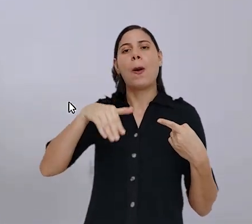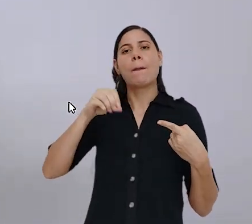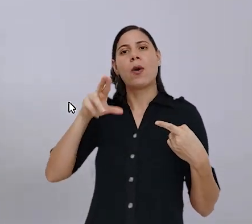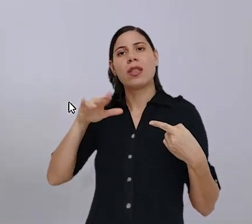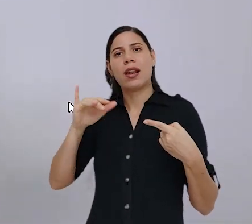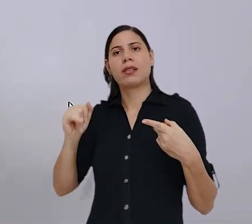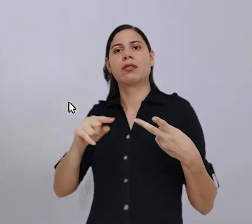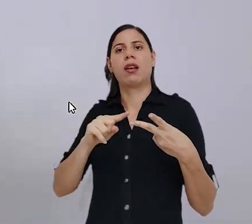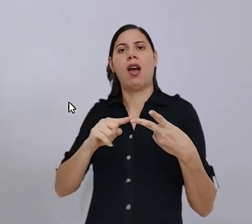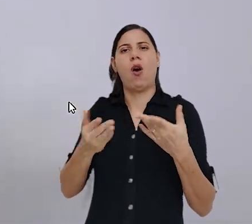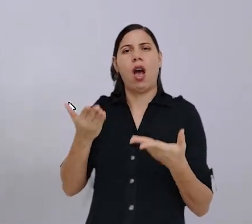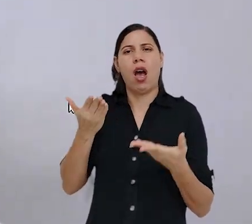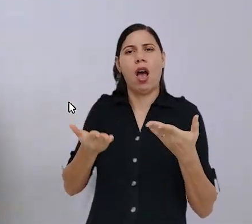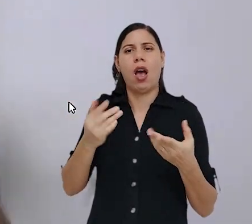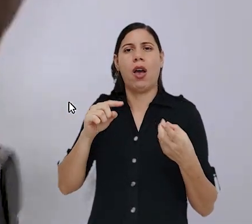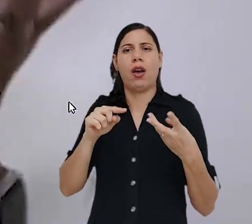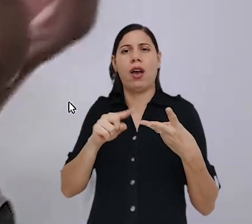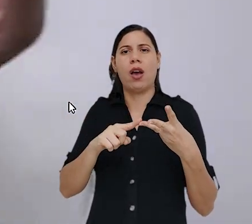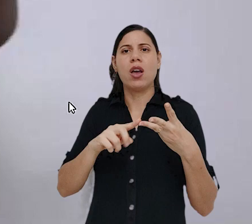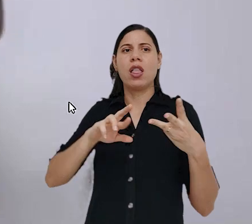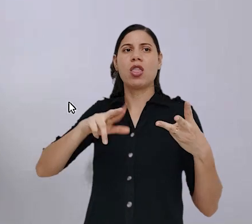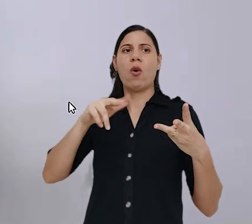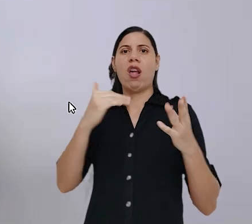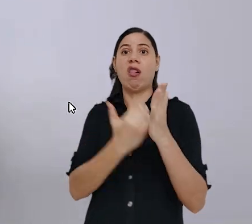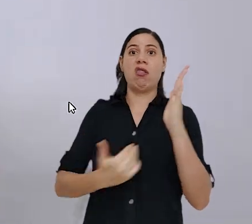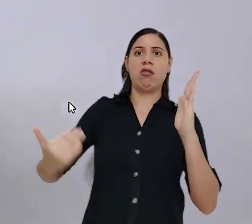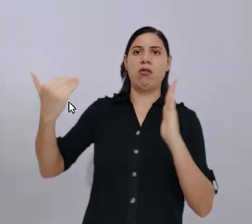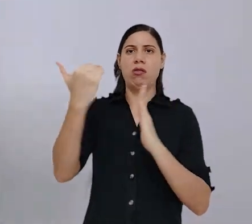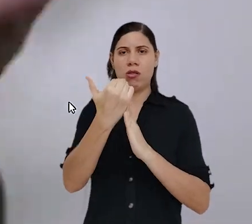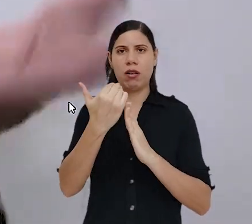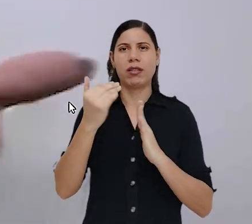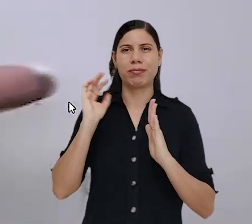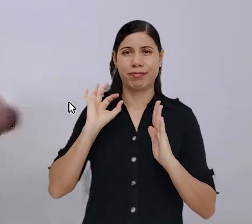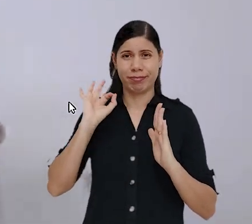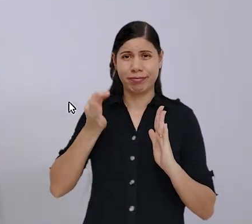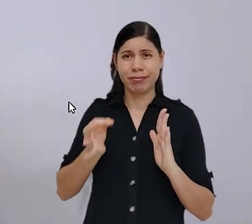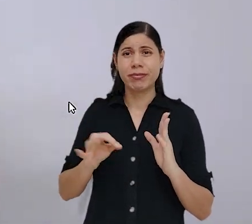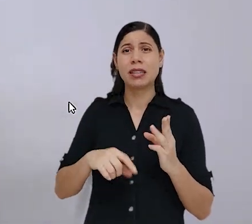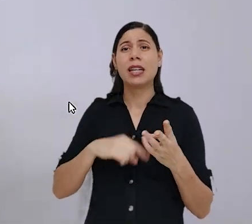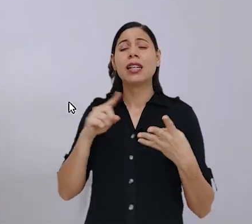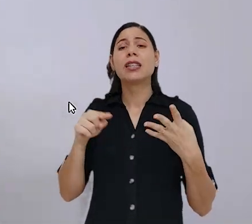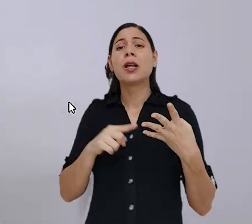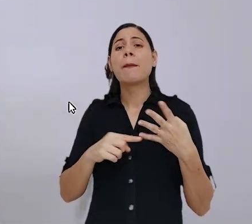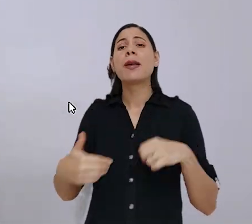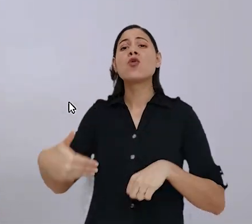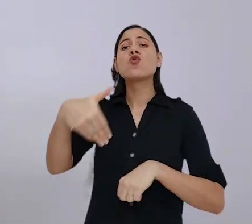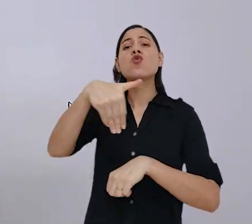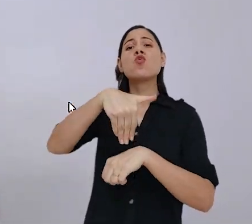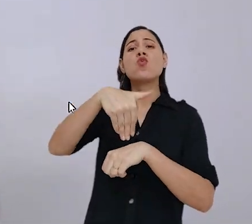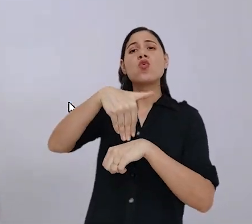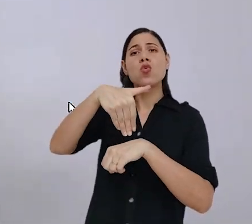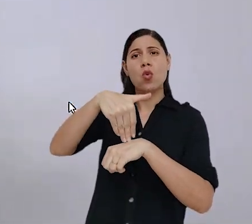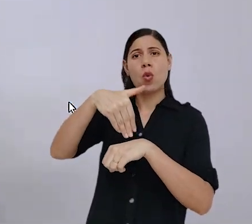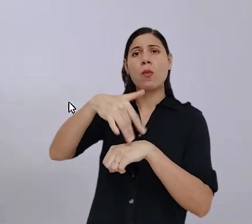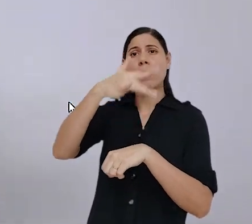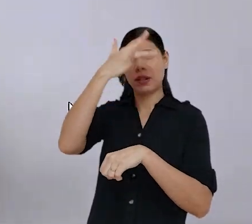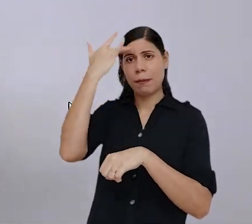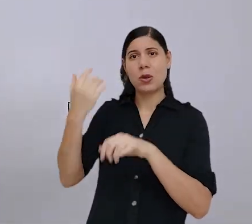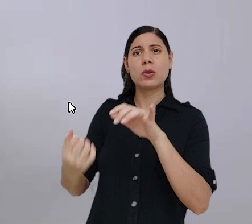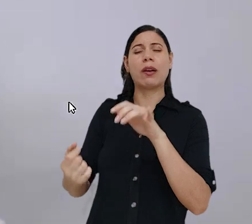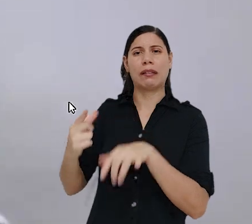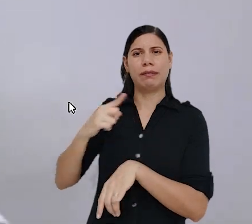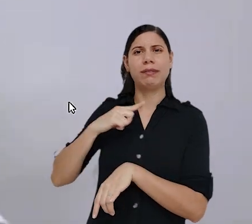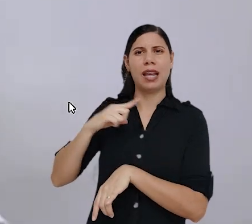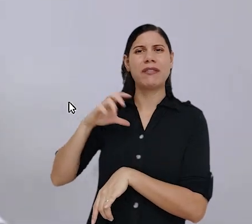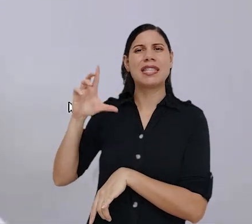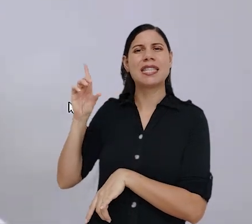Tem que ter uma coisa que não seja tão desproporcional esse valor, tem que se observar o grau de culpa do agente que produziu esse